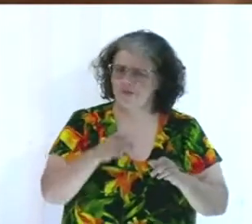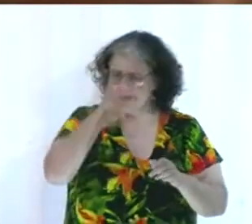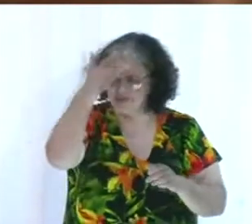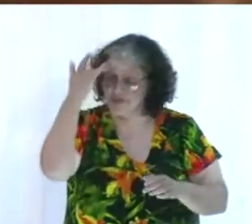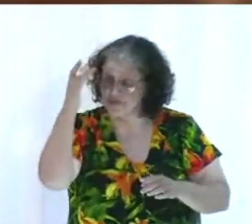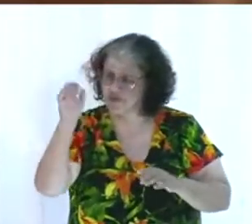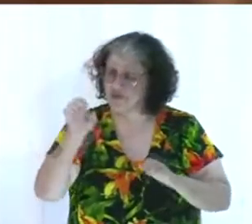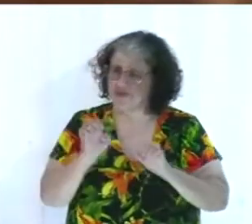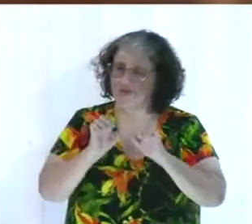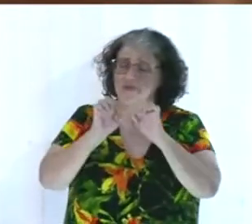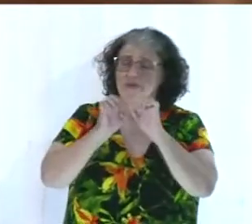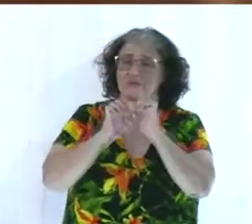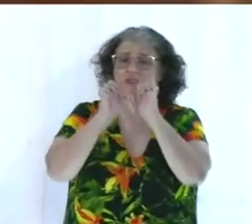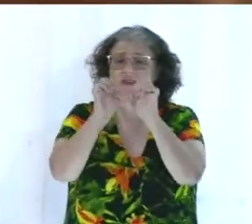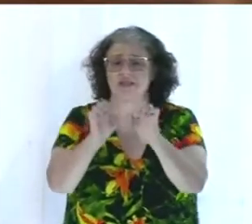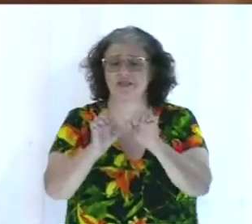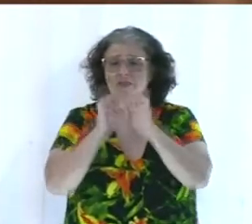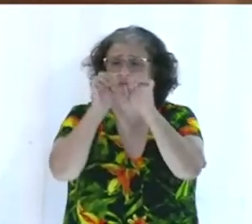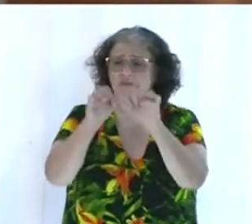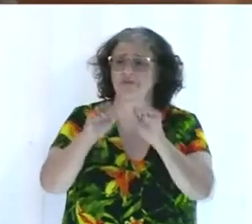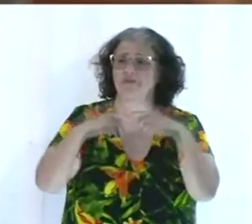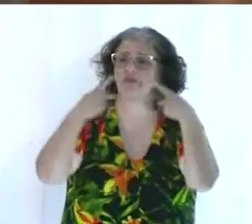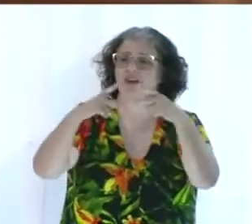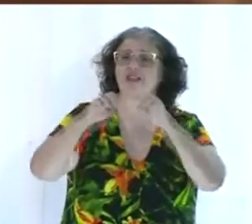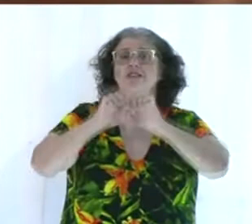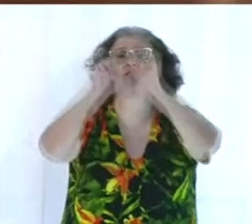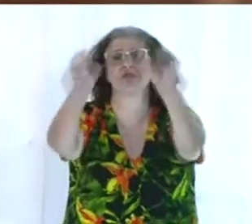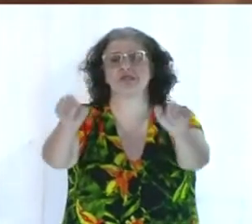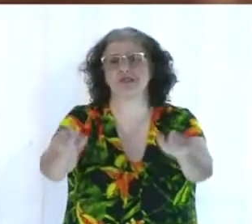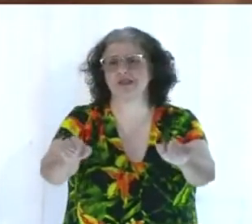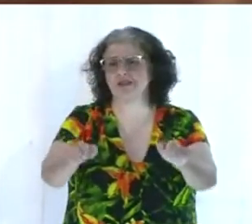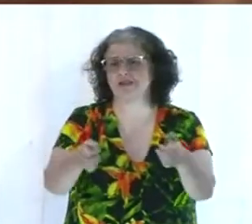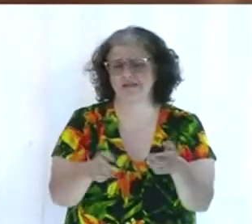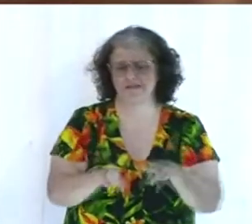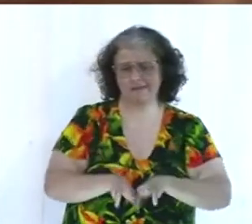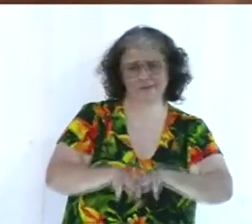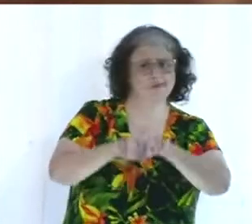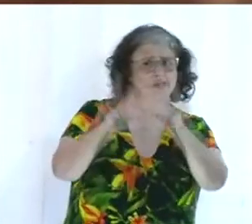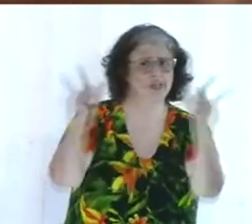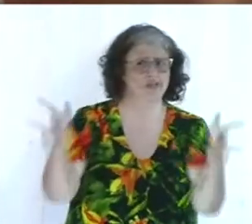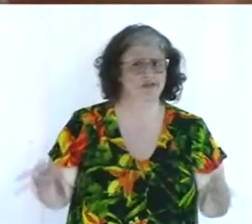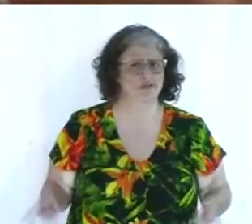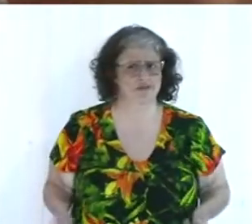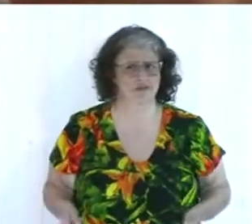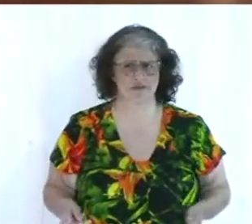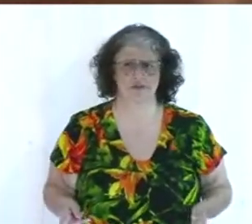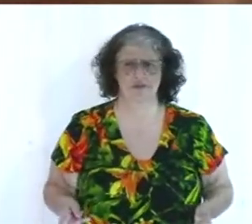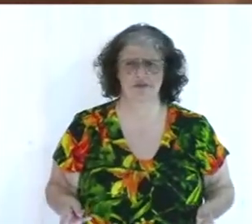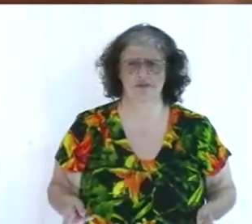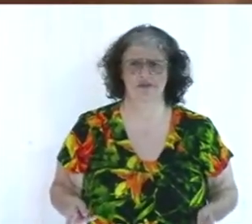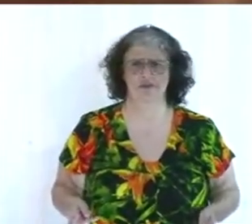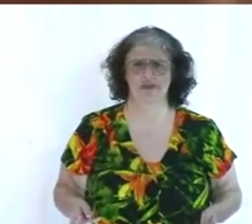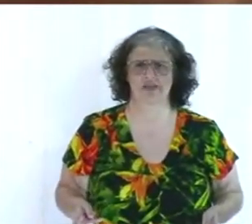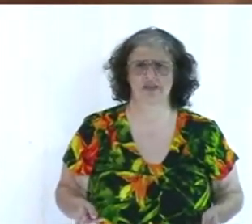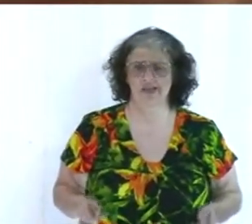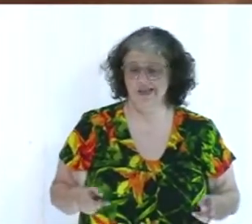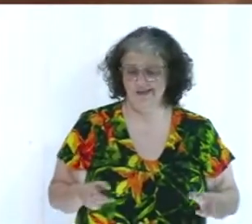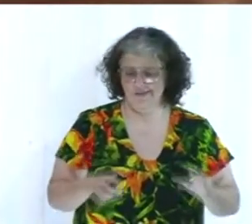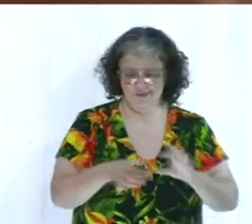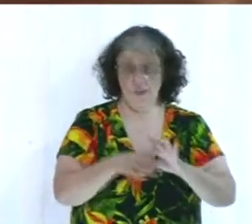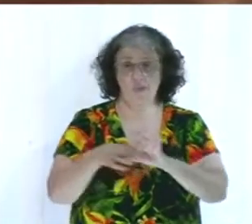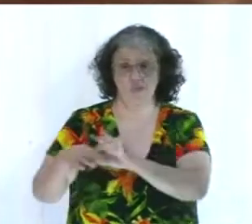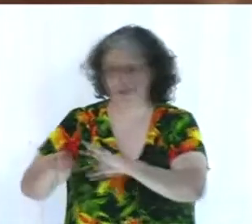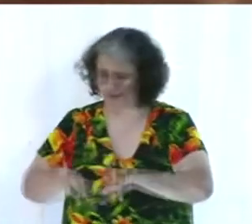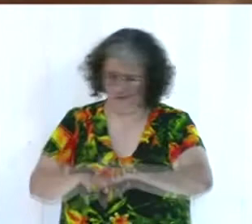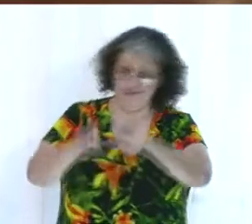vezes, porque ele vem misturado com algumas verdades, textos tirados do seu contexto. Não basta apenas você ver alguém abrindo